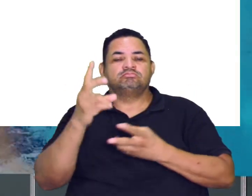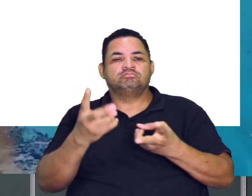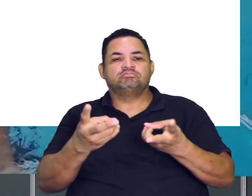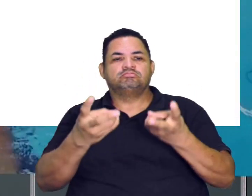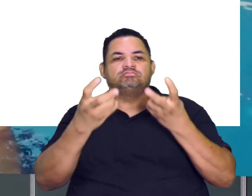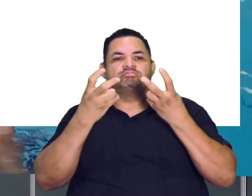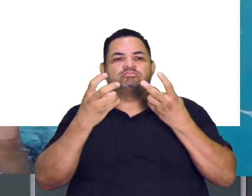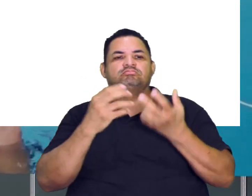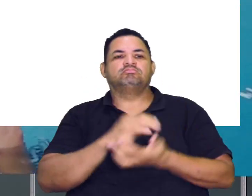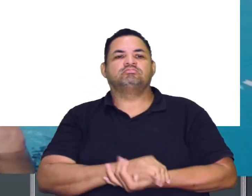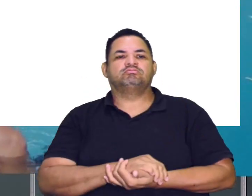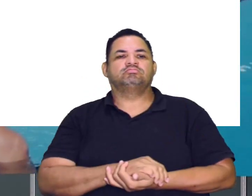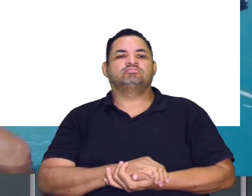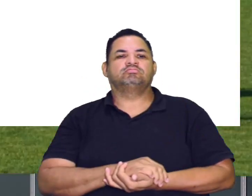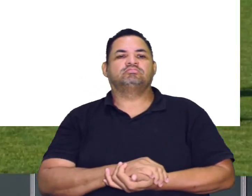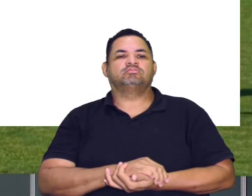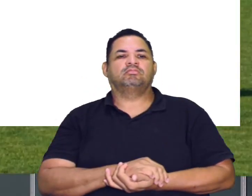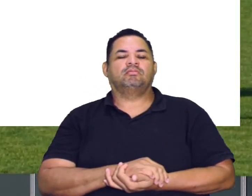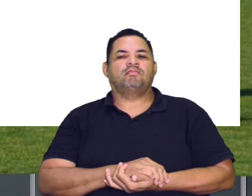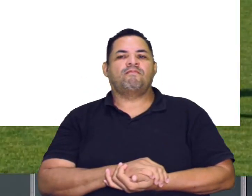isso, prof?